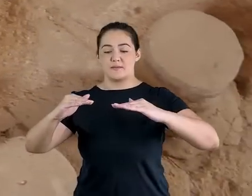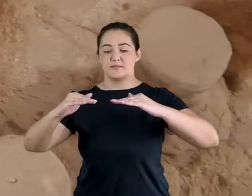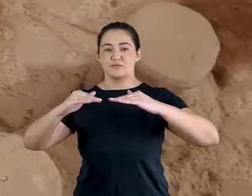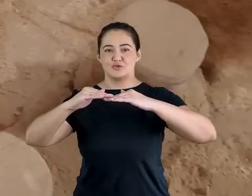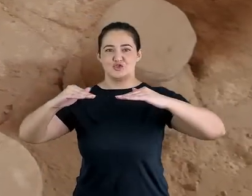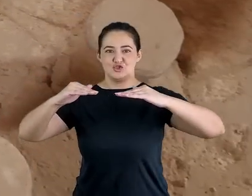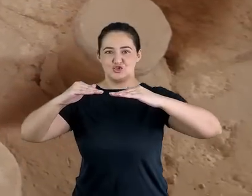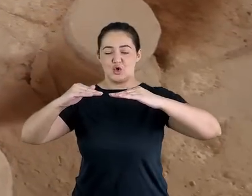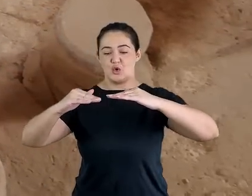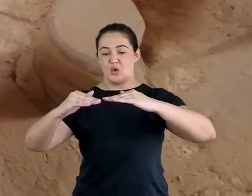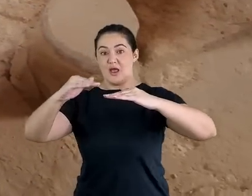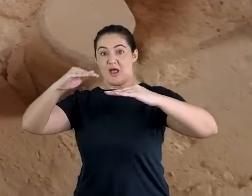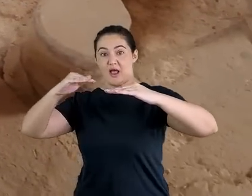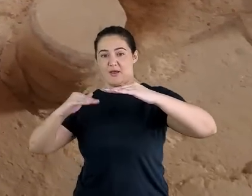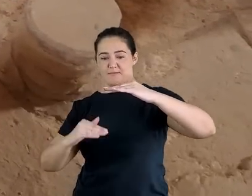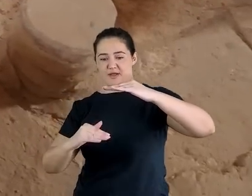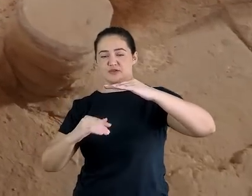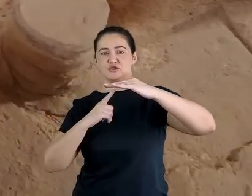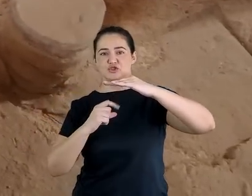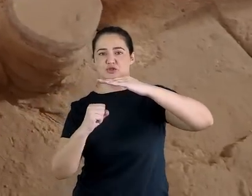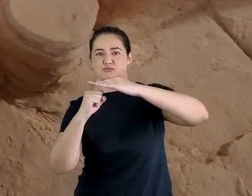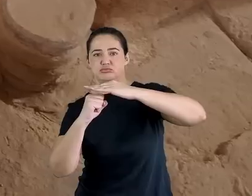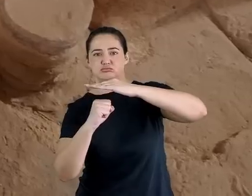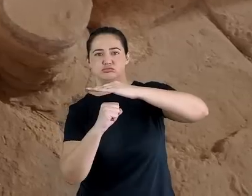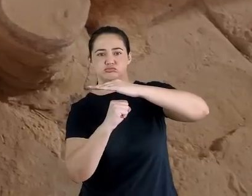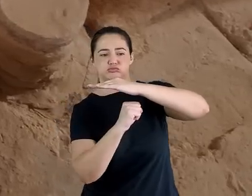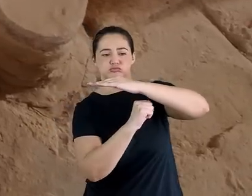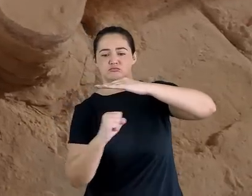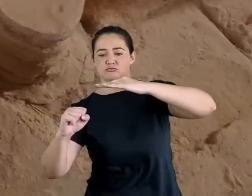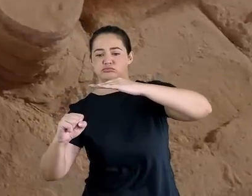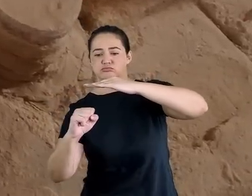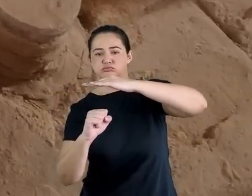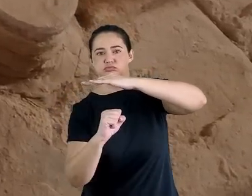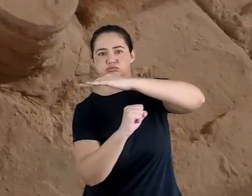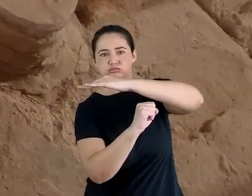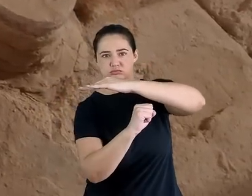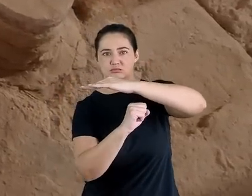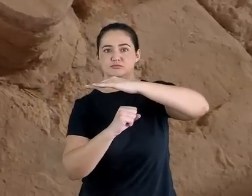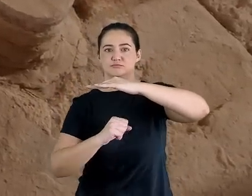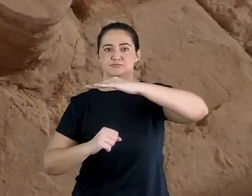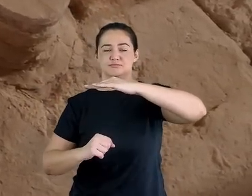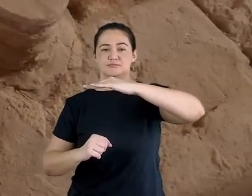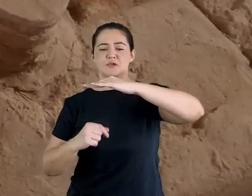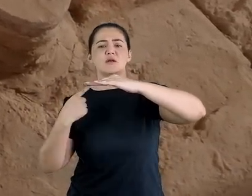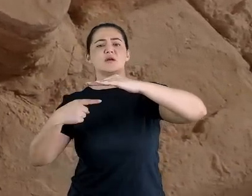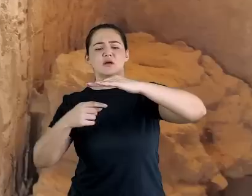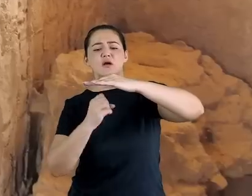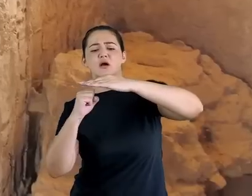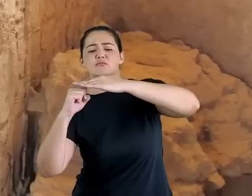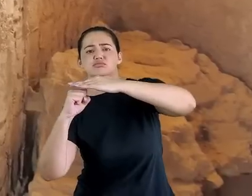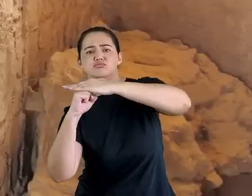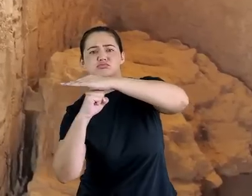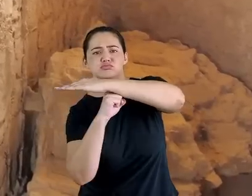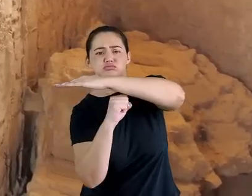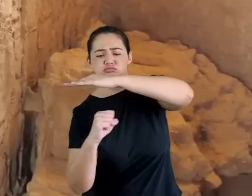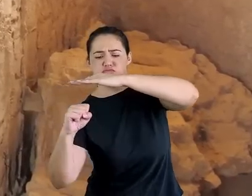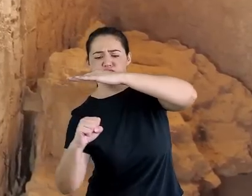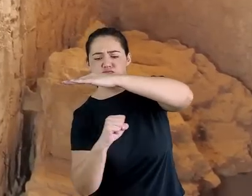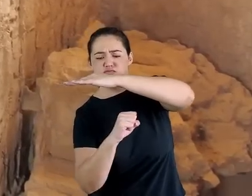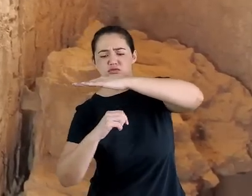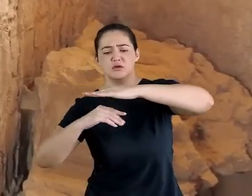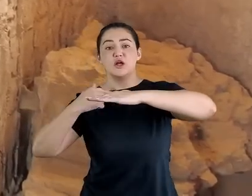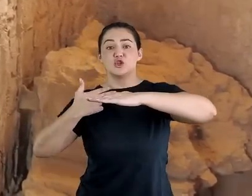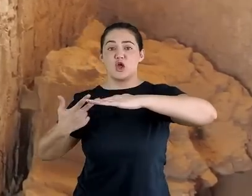do solo. Ou seja, o chão desse lugar ficava no nível onde nós estamos. E muita coisa acontecia aqui. Por